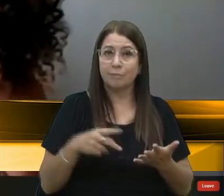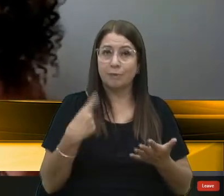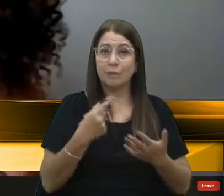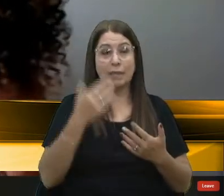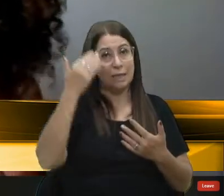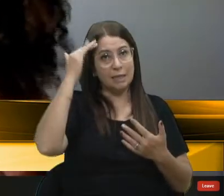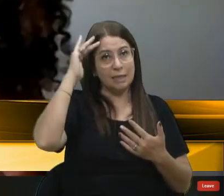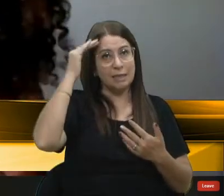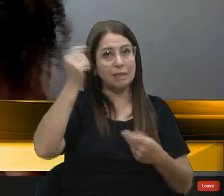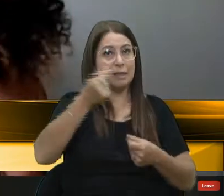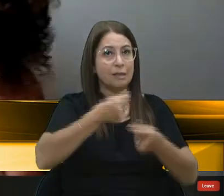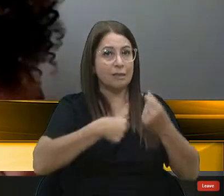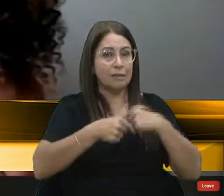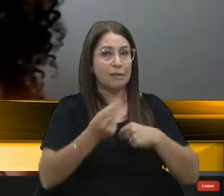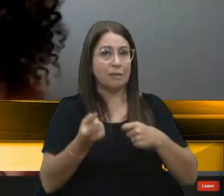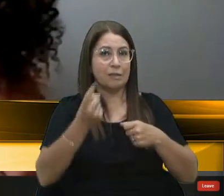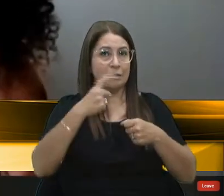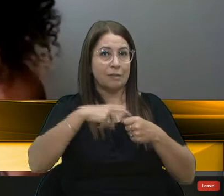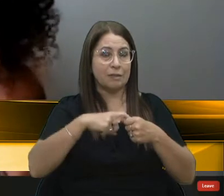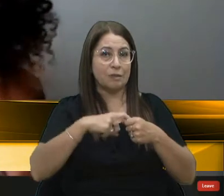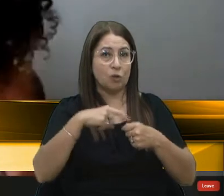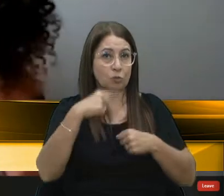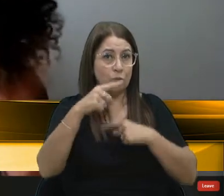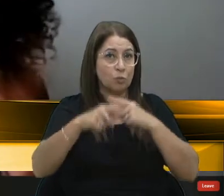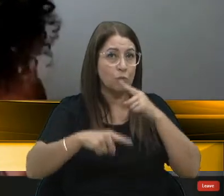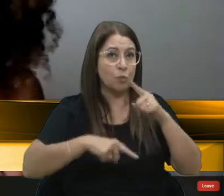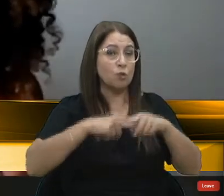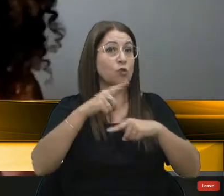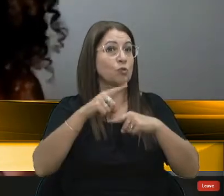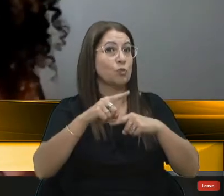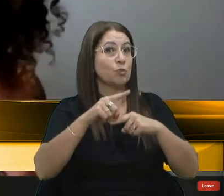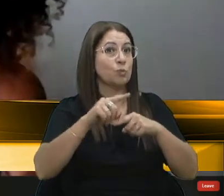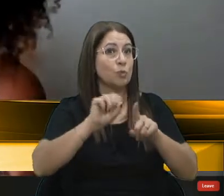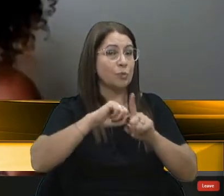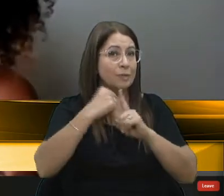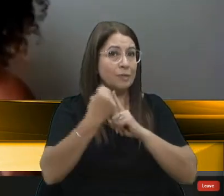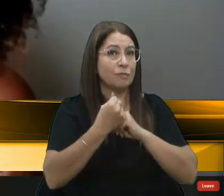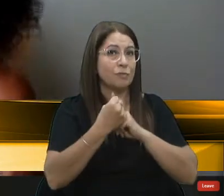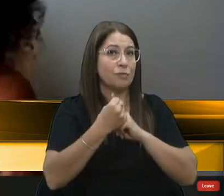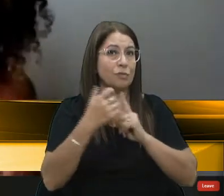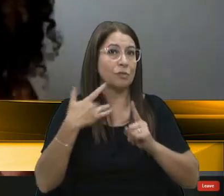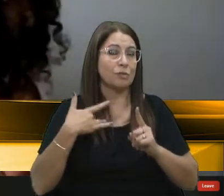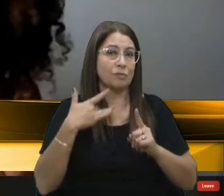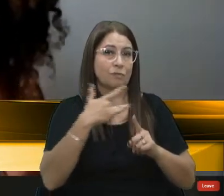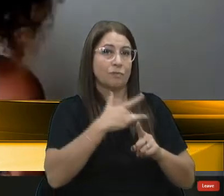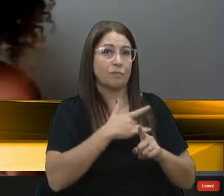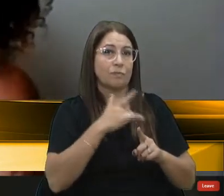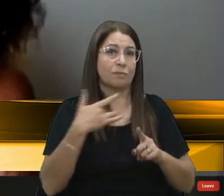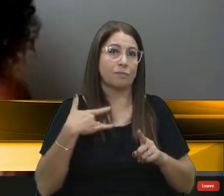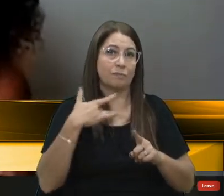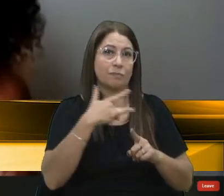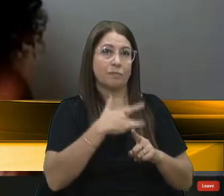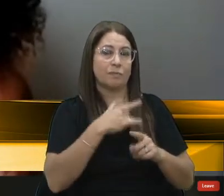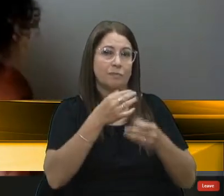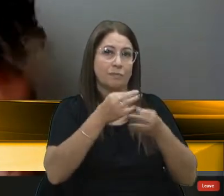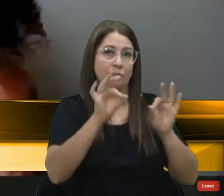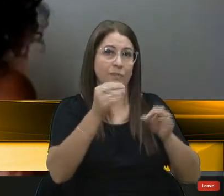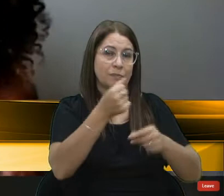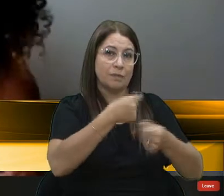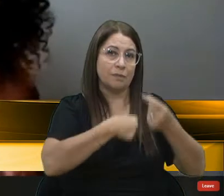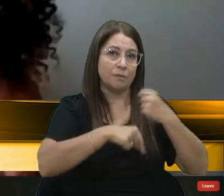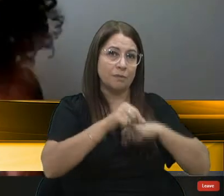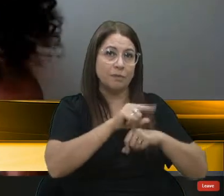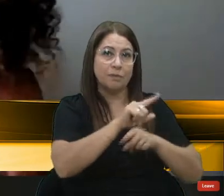que a economia volta a girar quando a sociedade tiver saúde. É a saúde que vai salvar a economia.